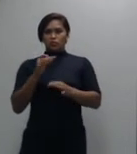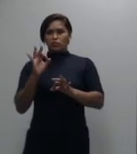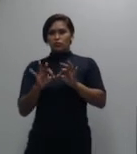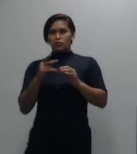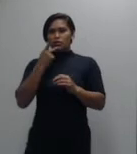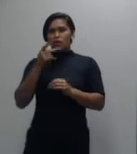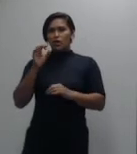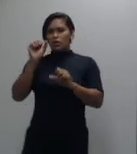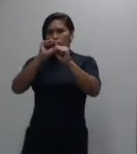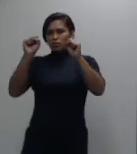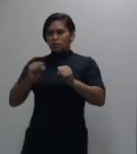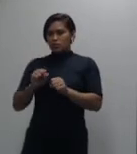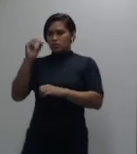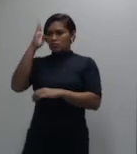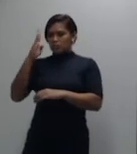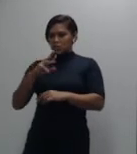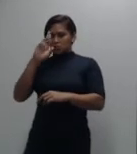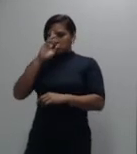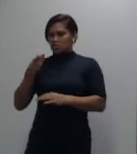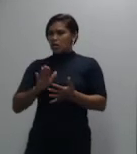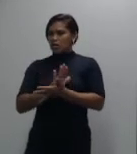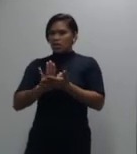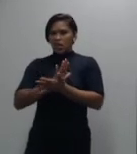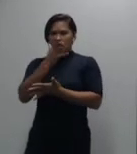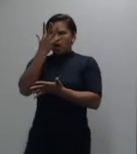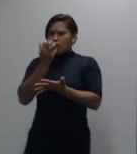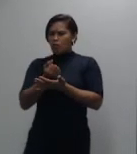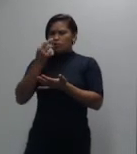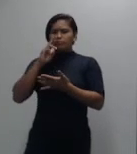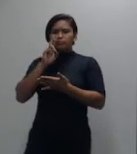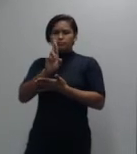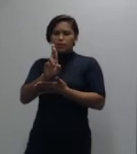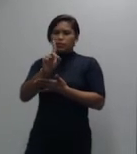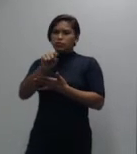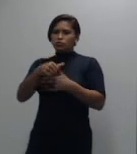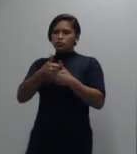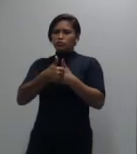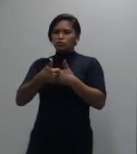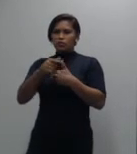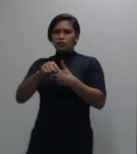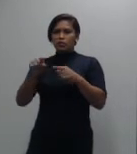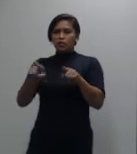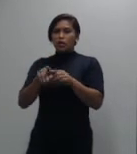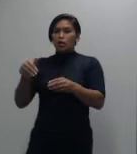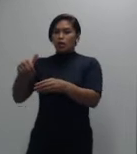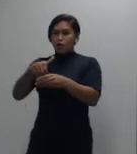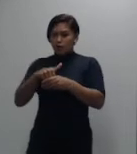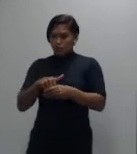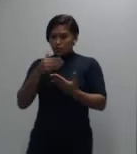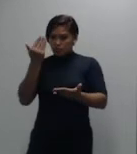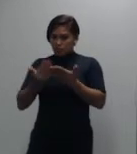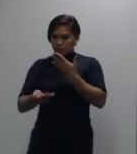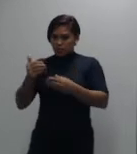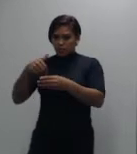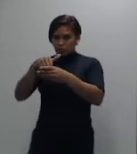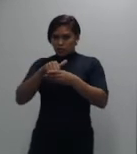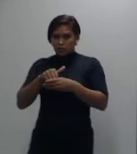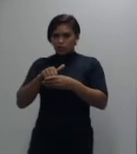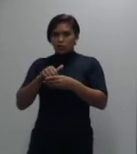responsabilidade não admite o reconhecimento dela muito bem relatado